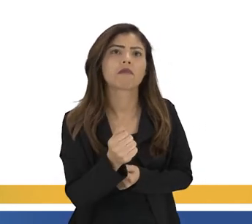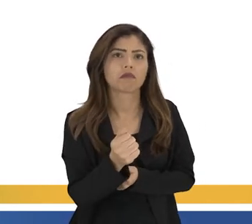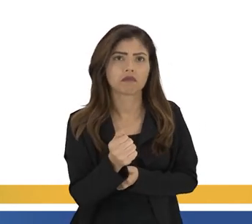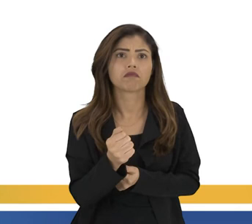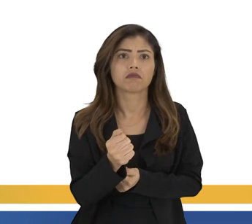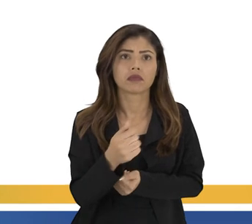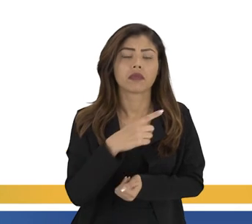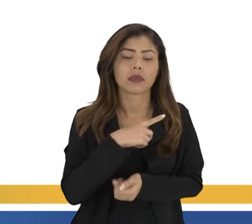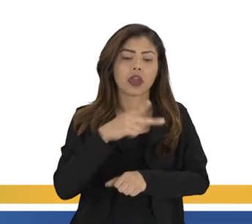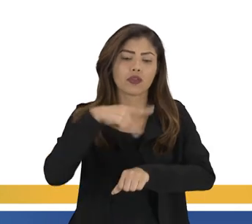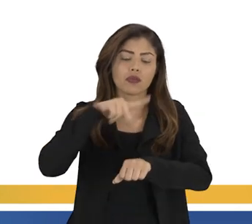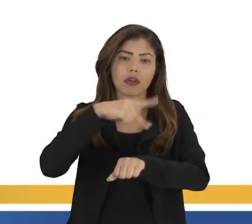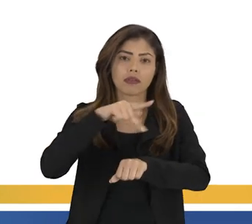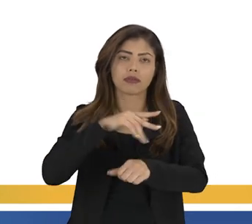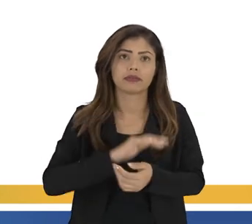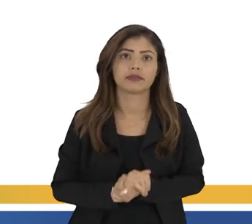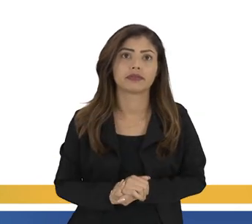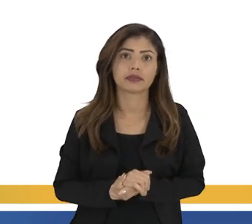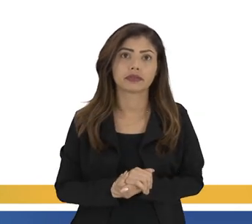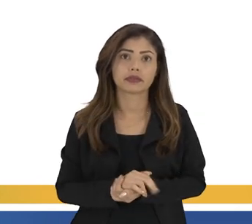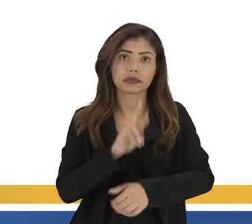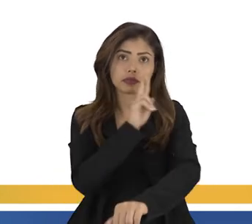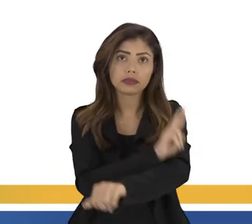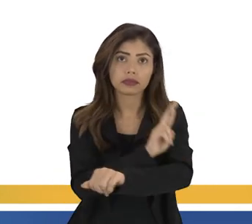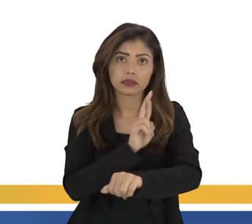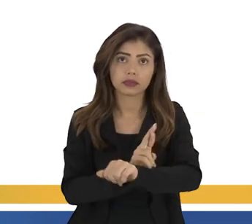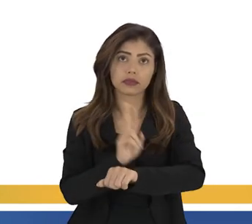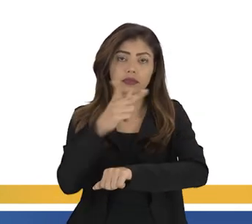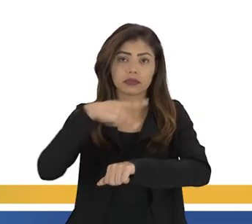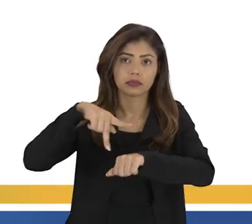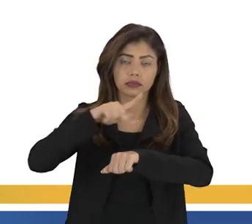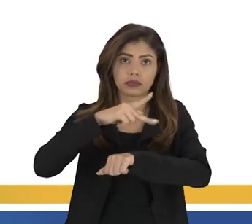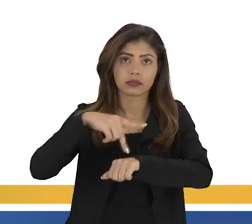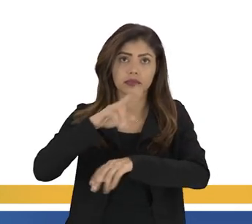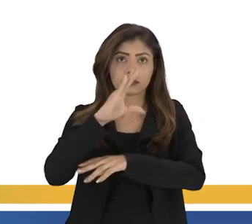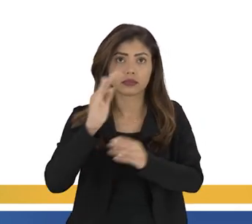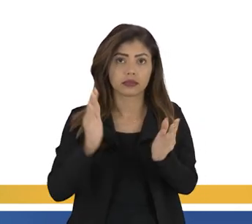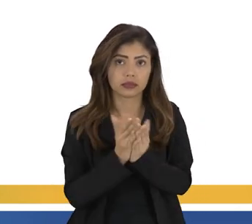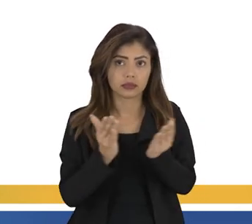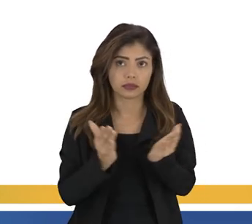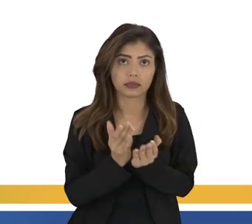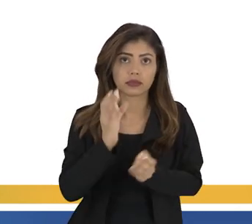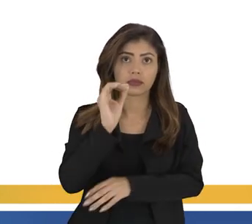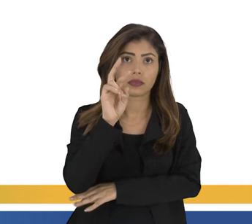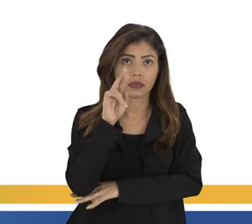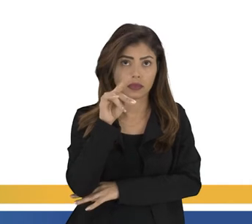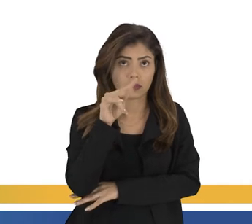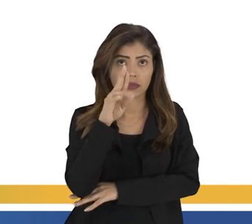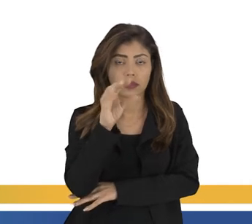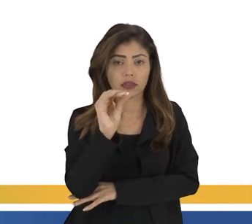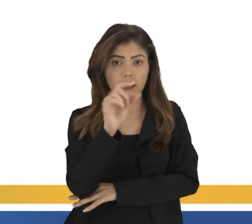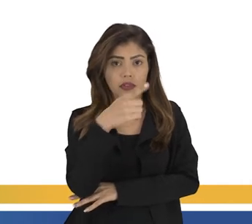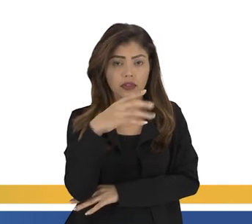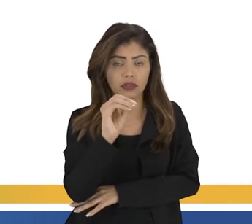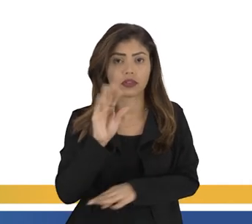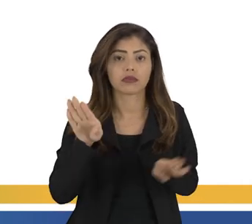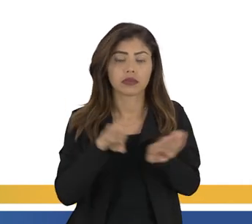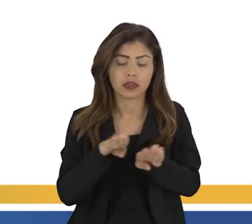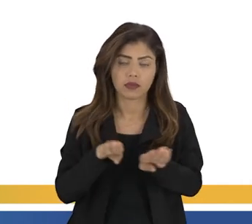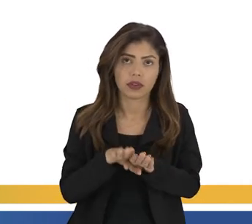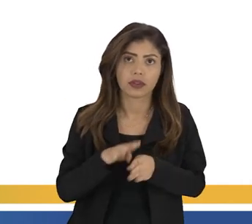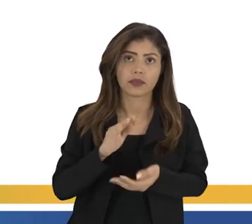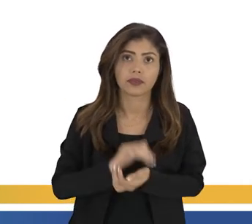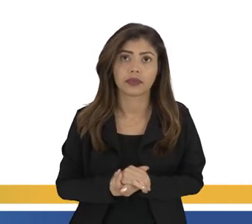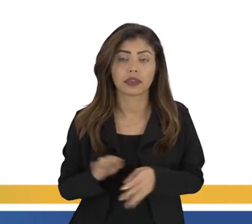desses países eu acabei de citar a religião né no caso cristianismo ortodoxo também foi fundamental